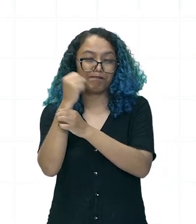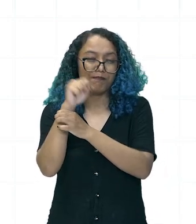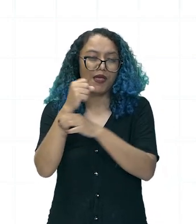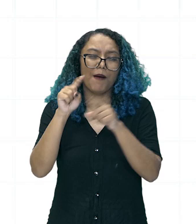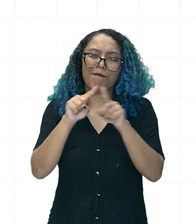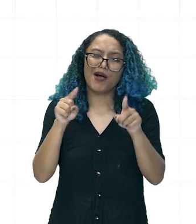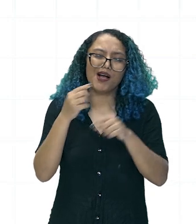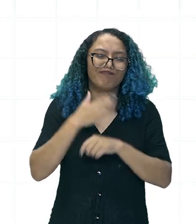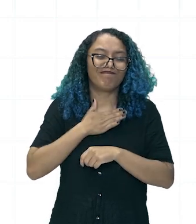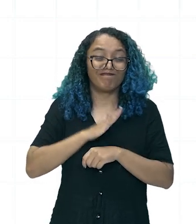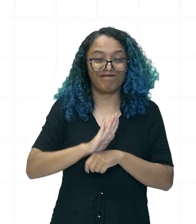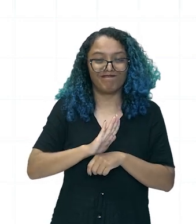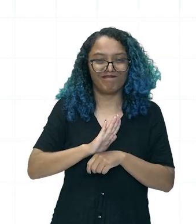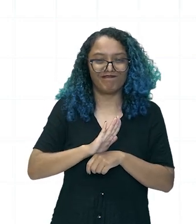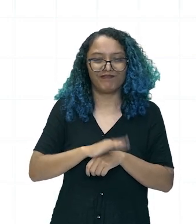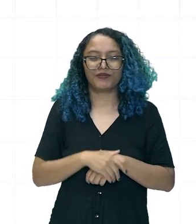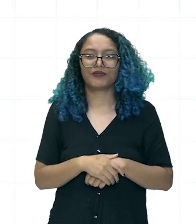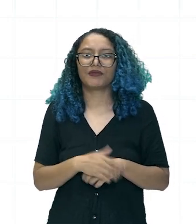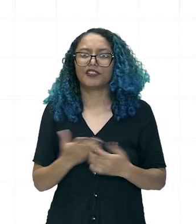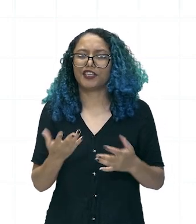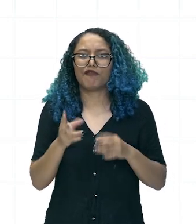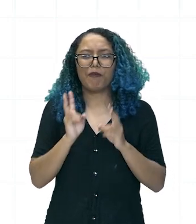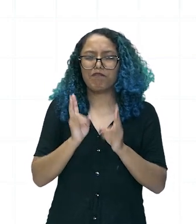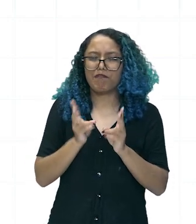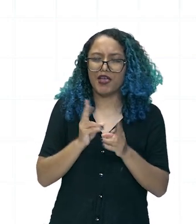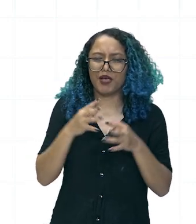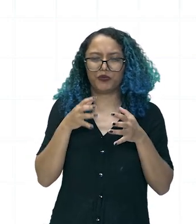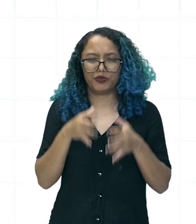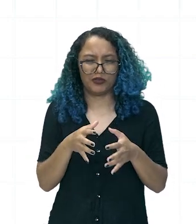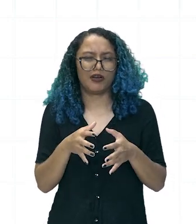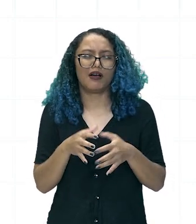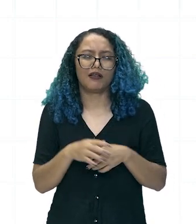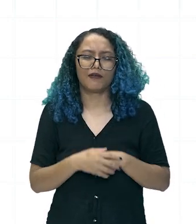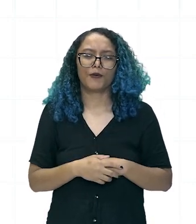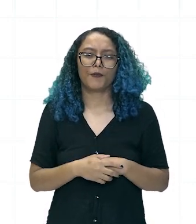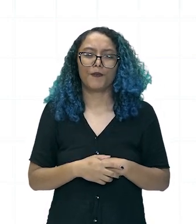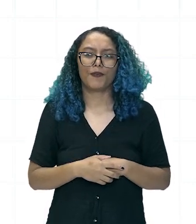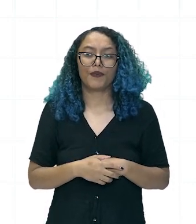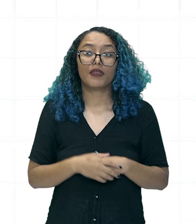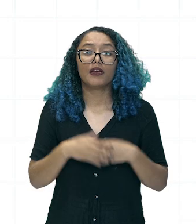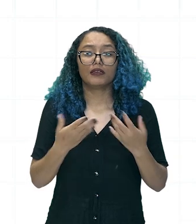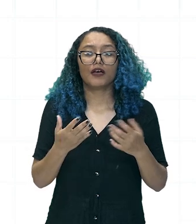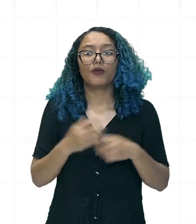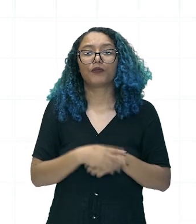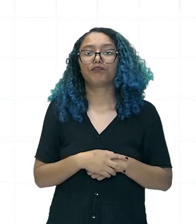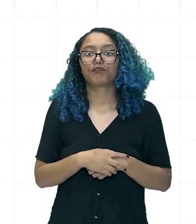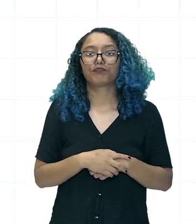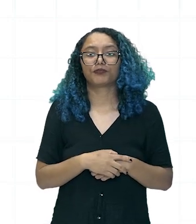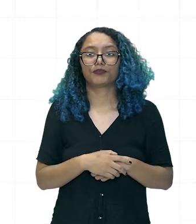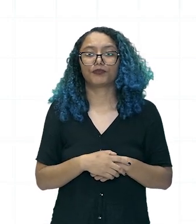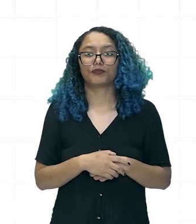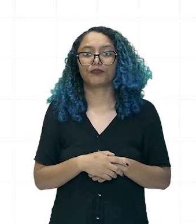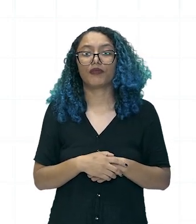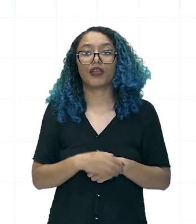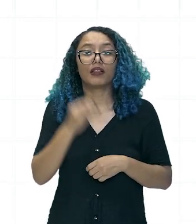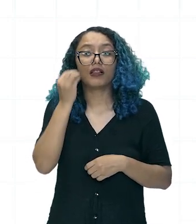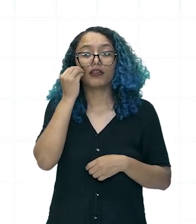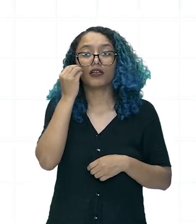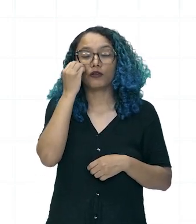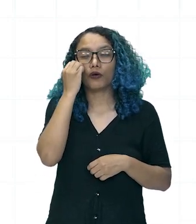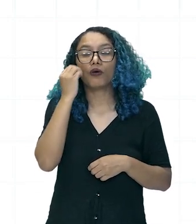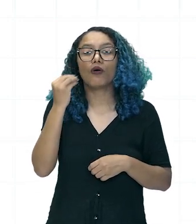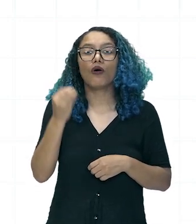para vocês que já surgiram há algum tempo e que até hoje a gente consegue perceber a presença desses estilos